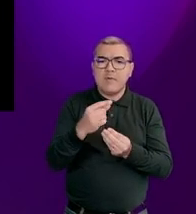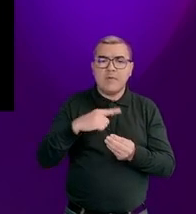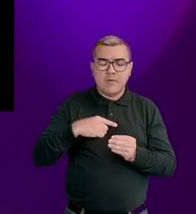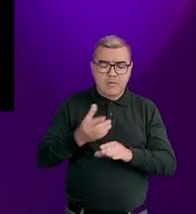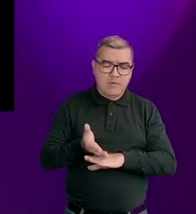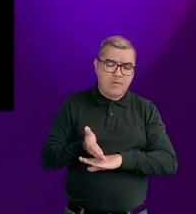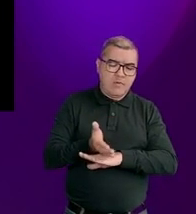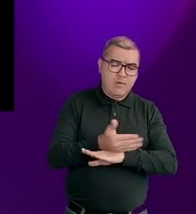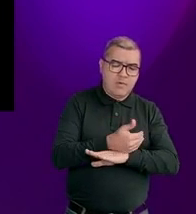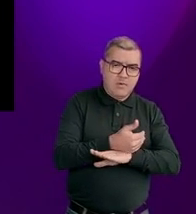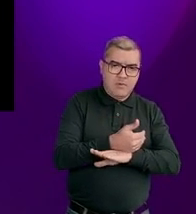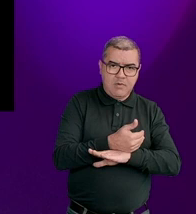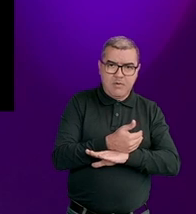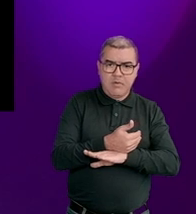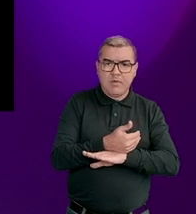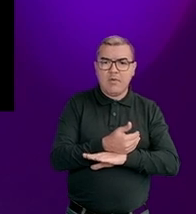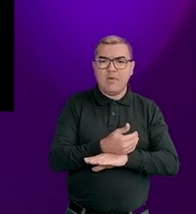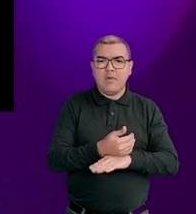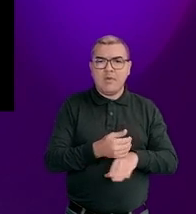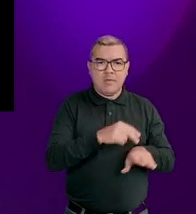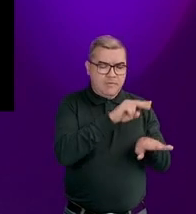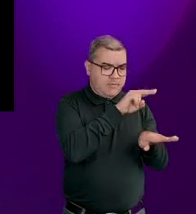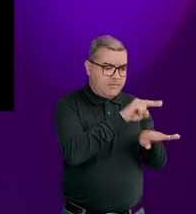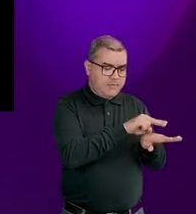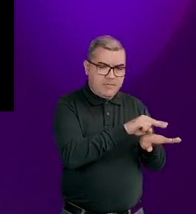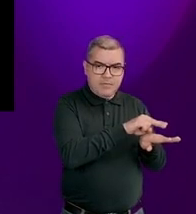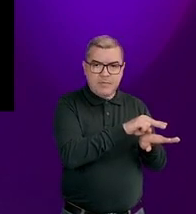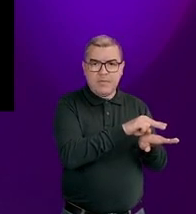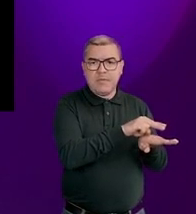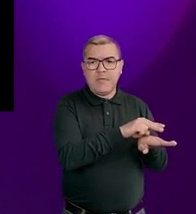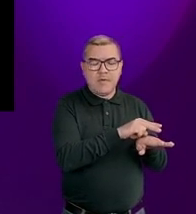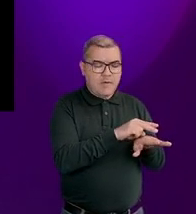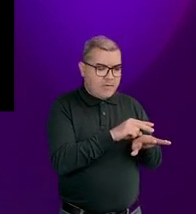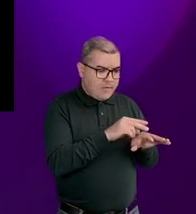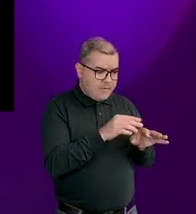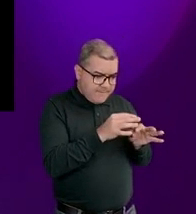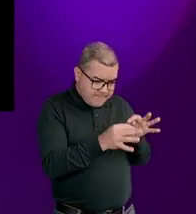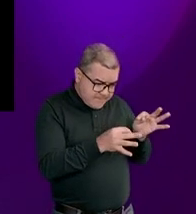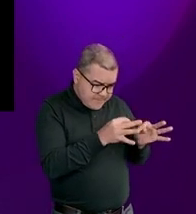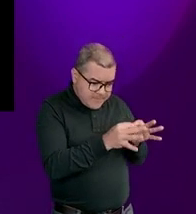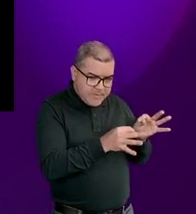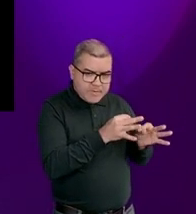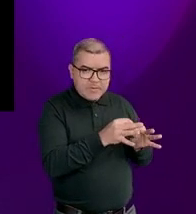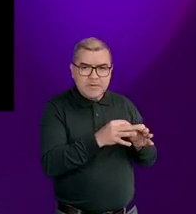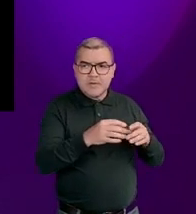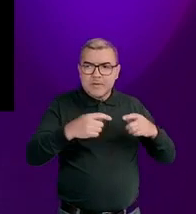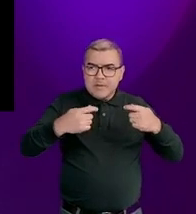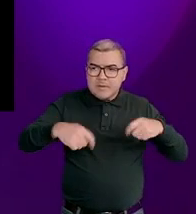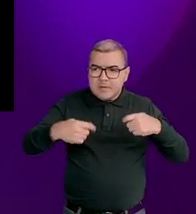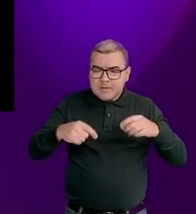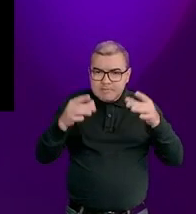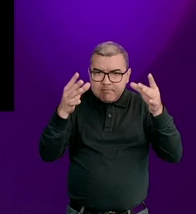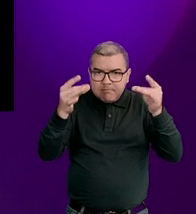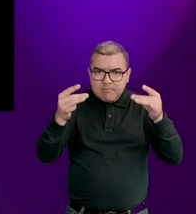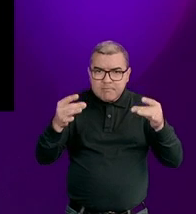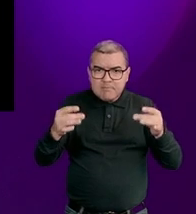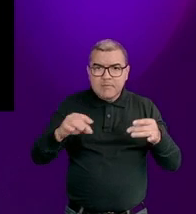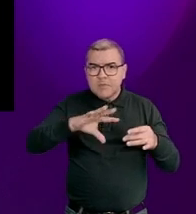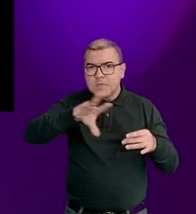fase com o paciente, uma fase de manufatura, e a gente precisa detalhar um pouquinho para o